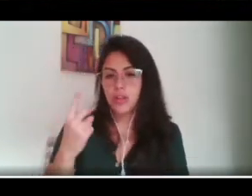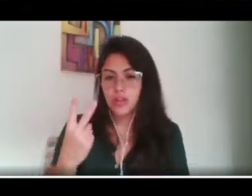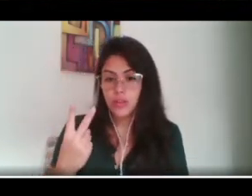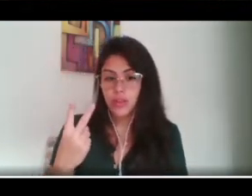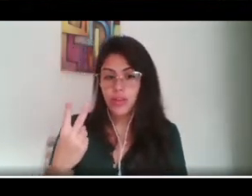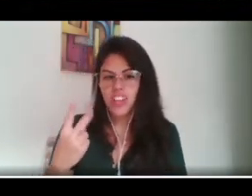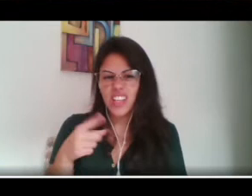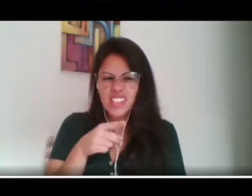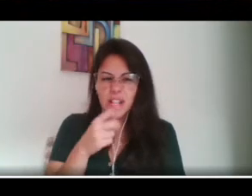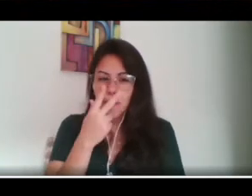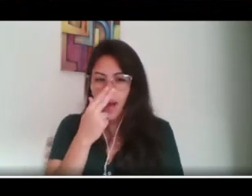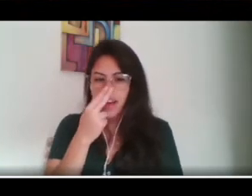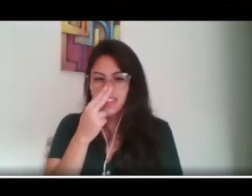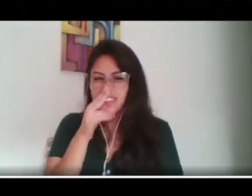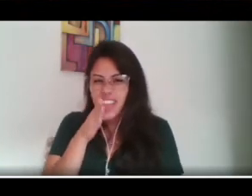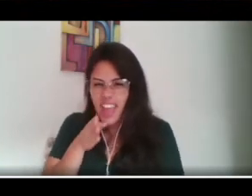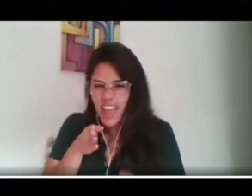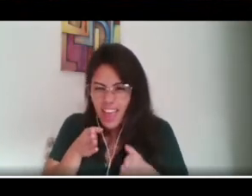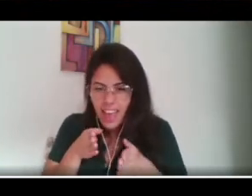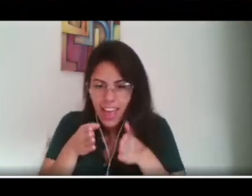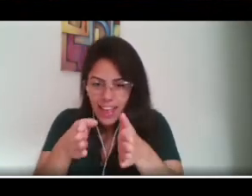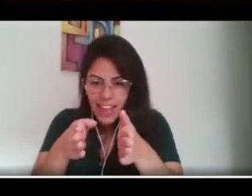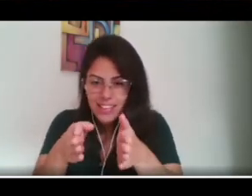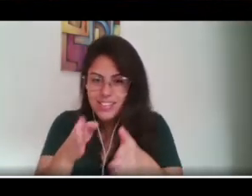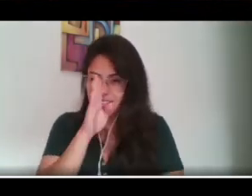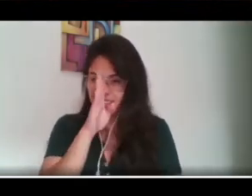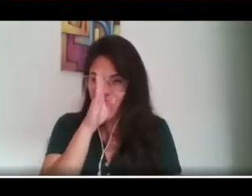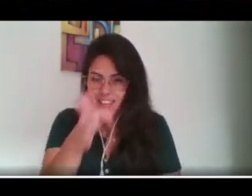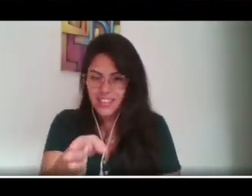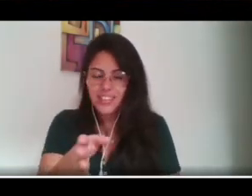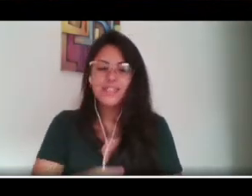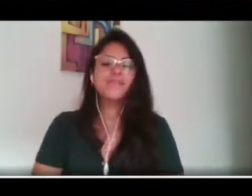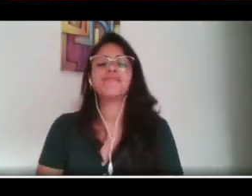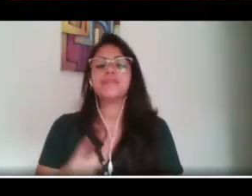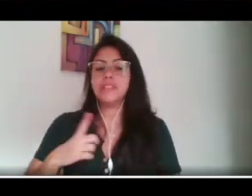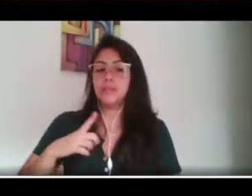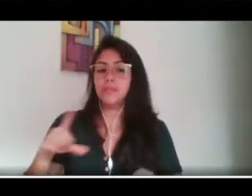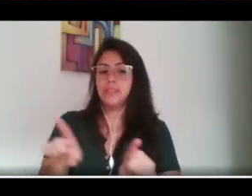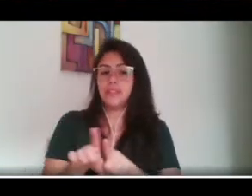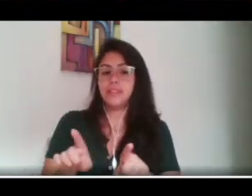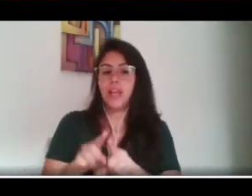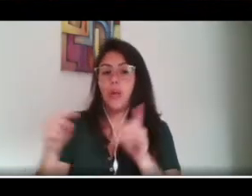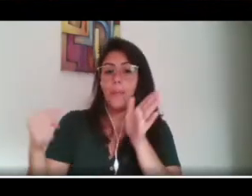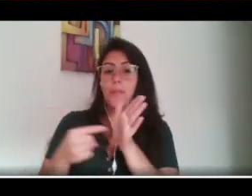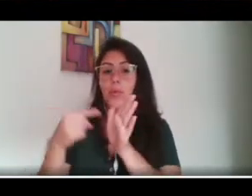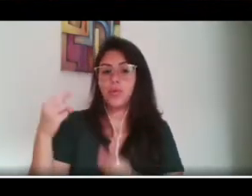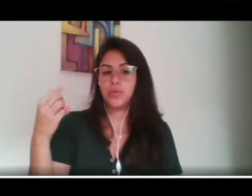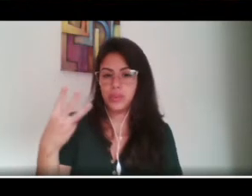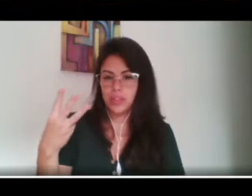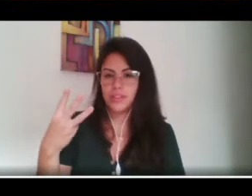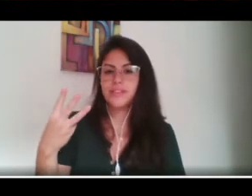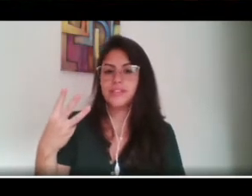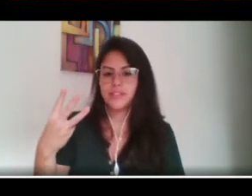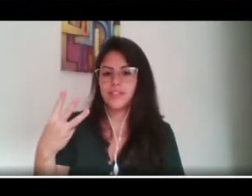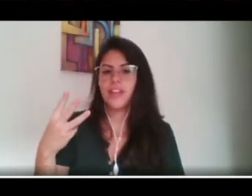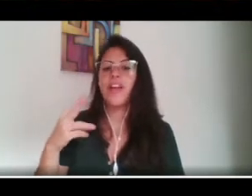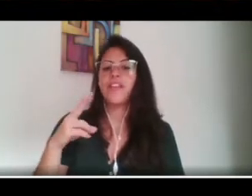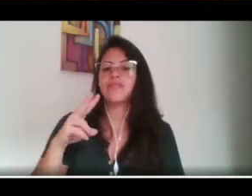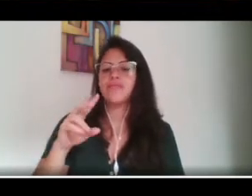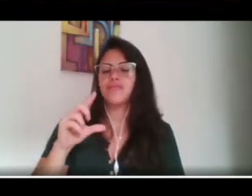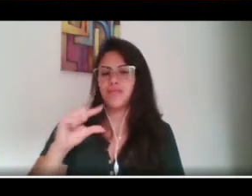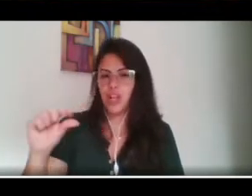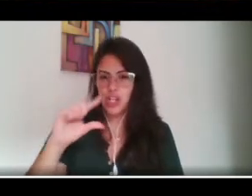meio reta, né? E um ponto 3 aqui, ó, com a velocidade V3. E ele pede para